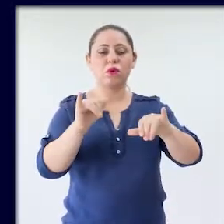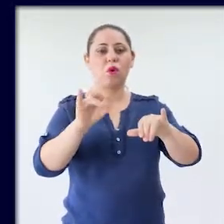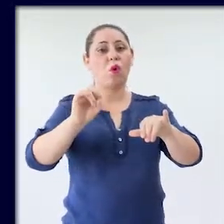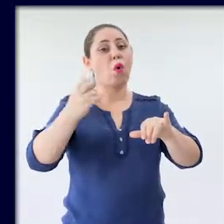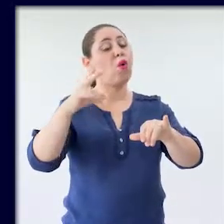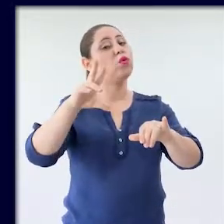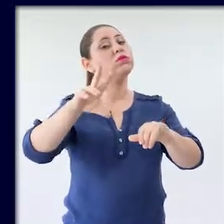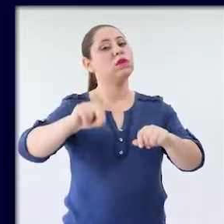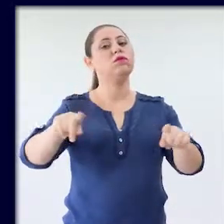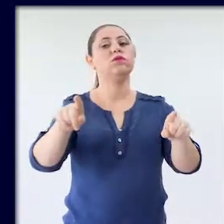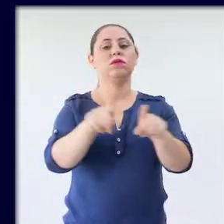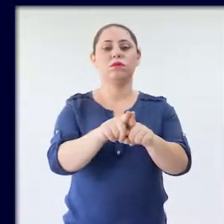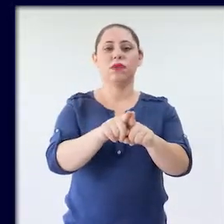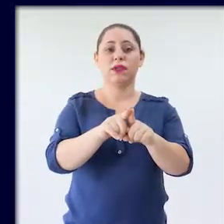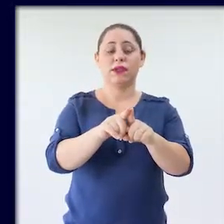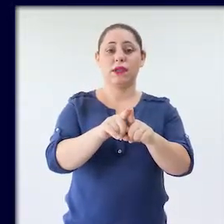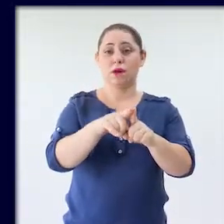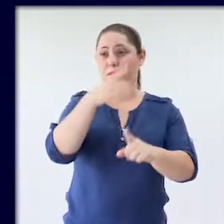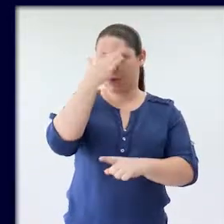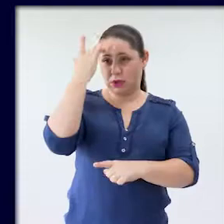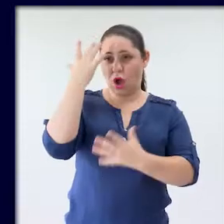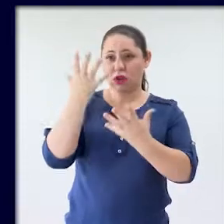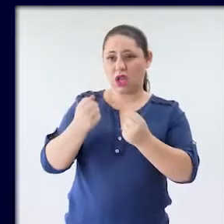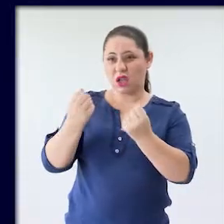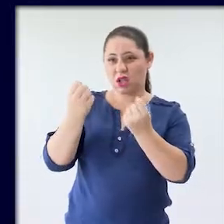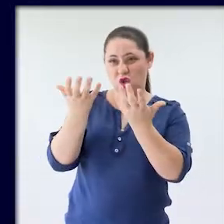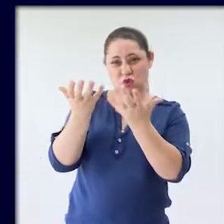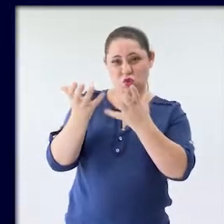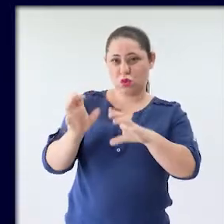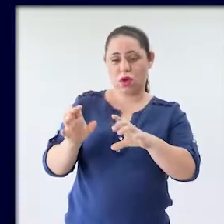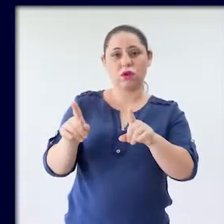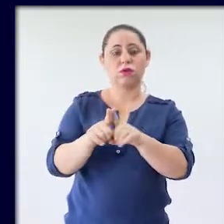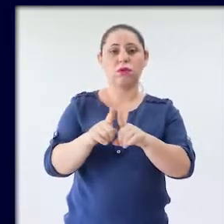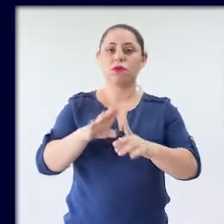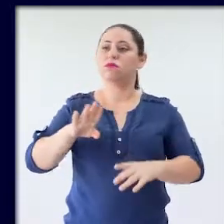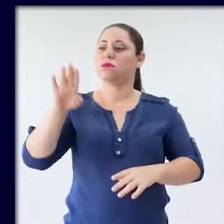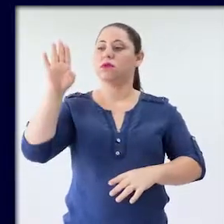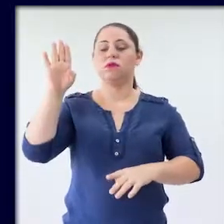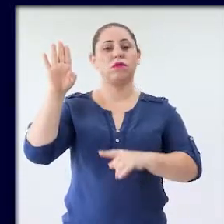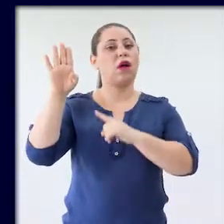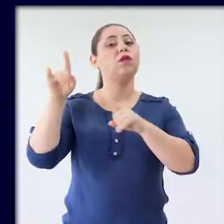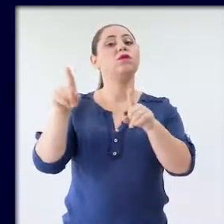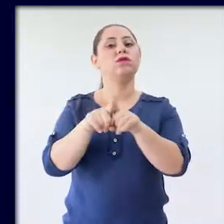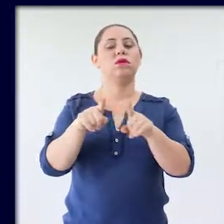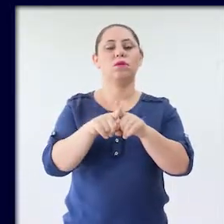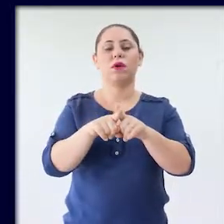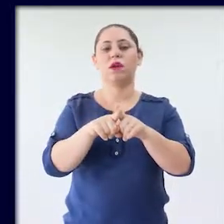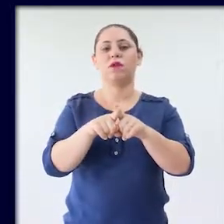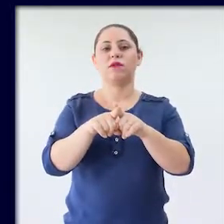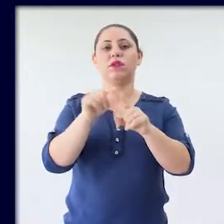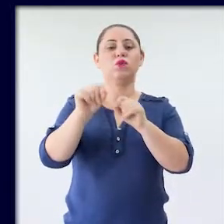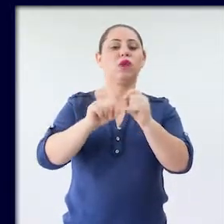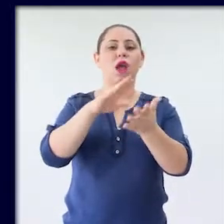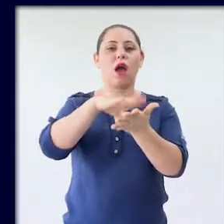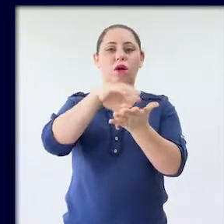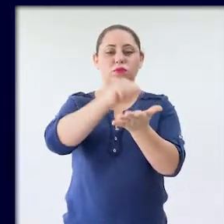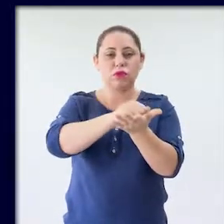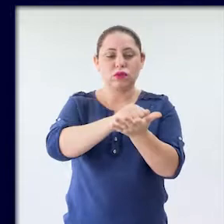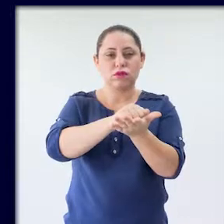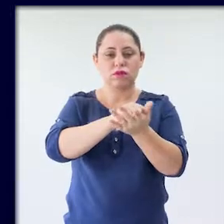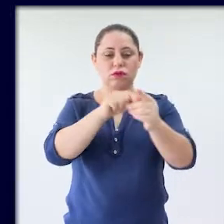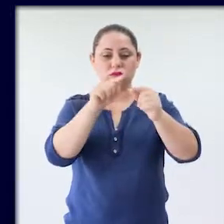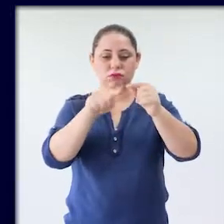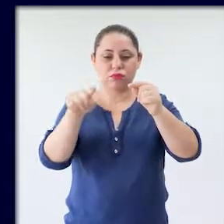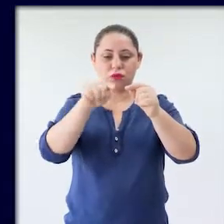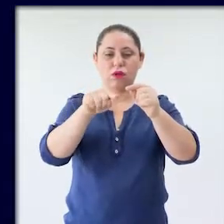em sendo feito isso por parte do eleitor, o candidato deverá, no prazo de 48 horas, desabilitar aquele eleitor sob